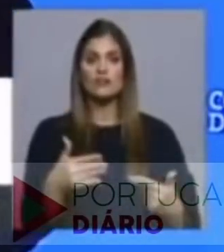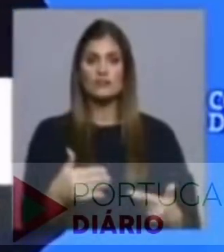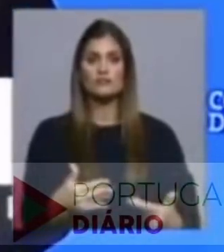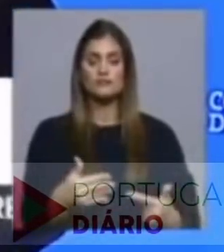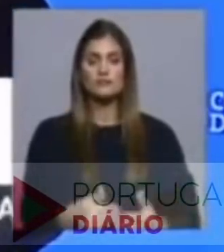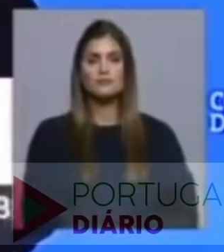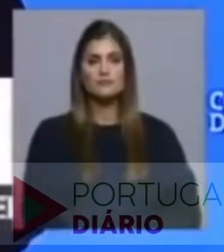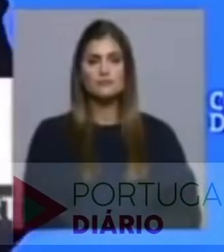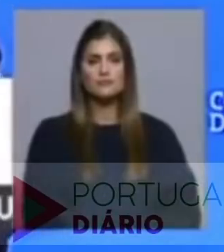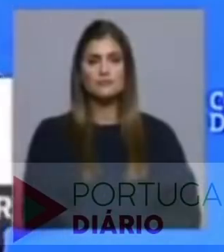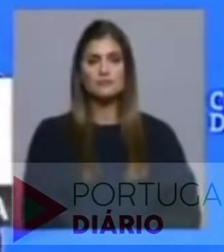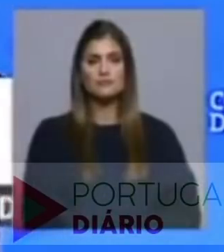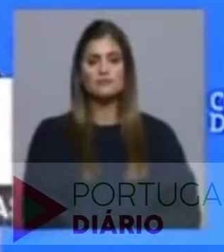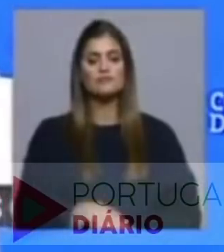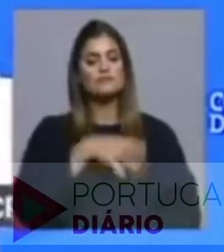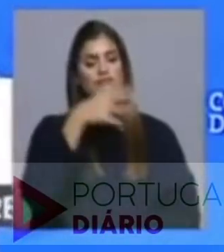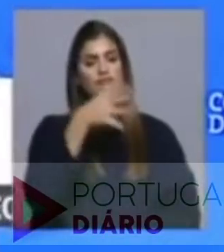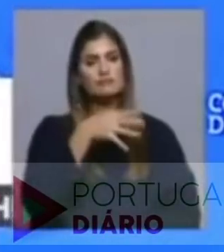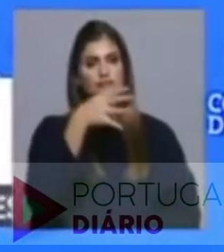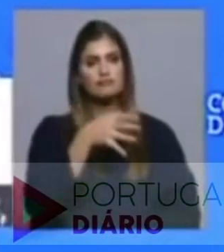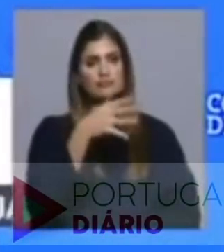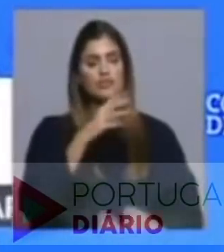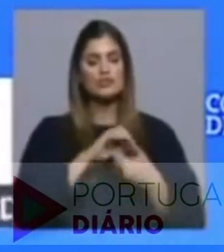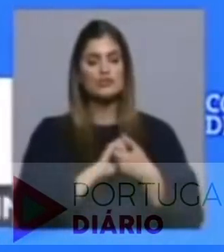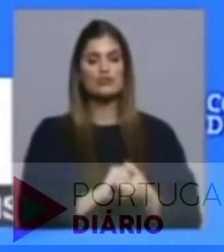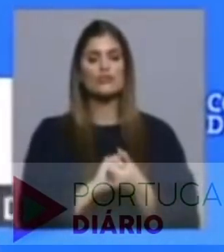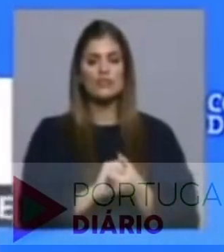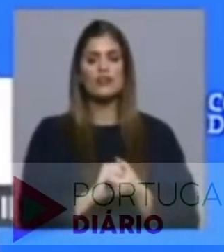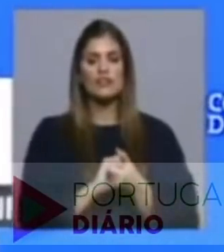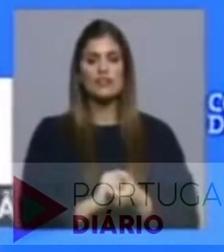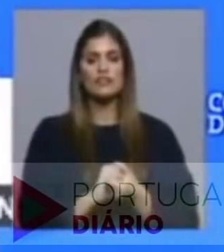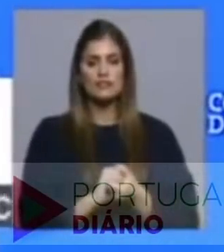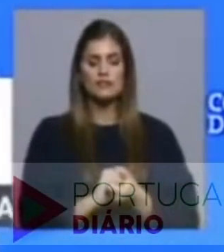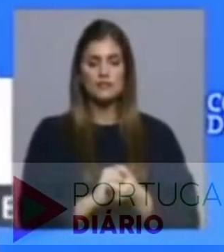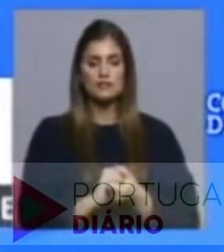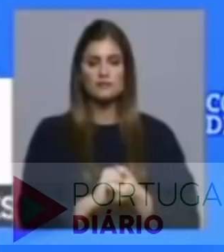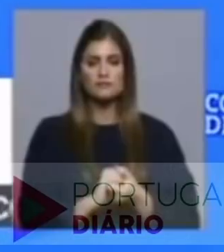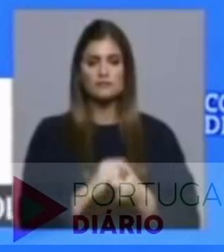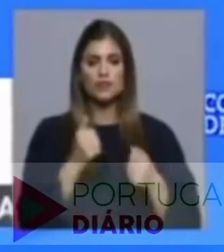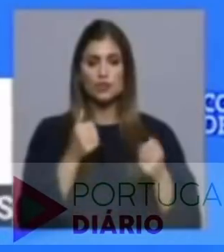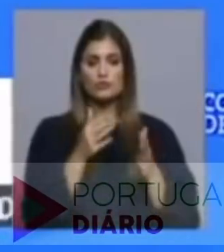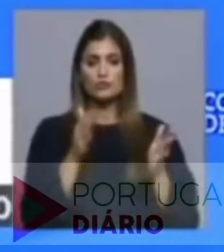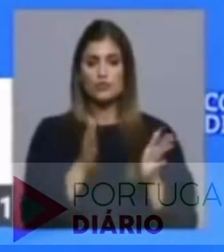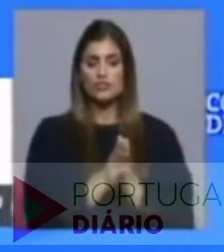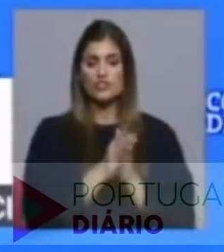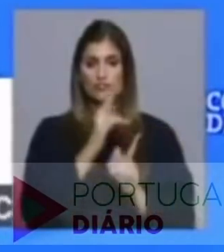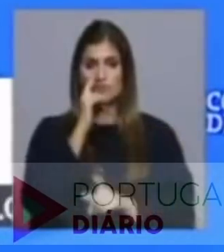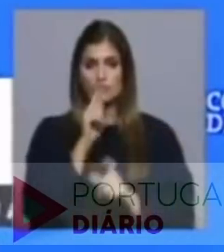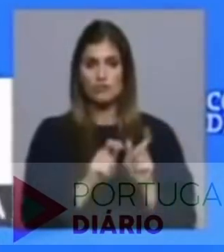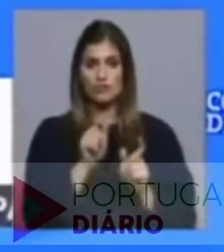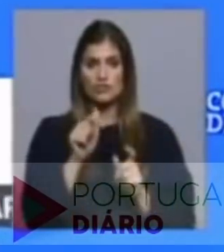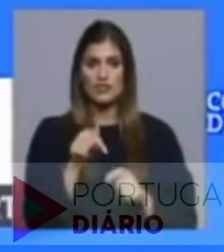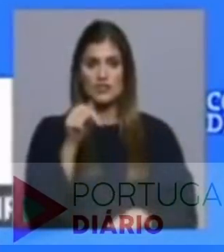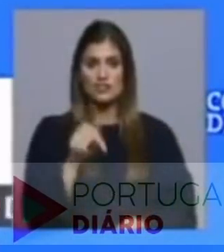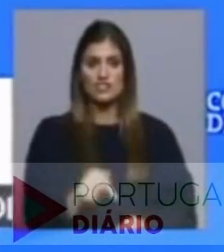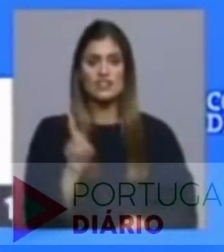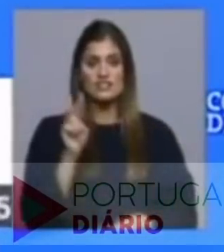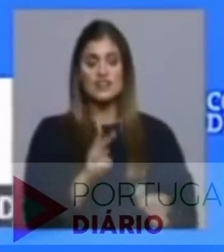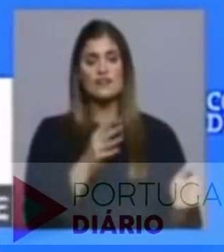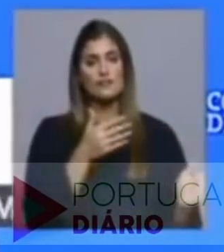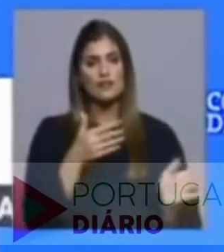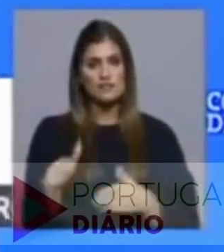com uma palavra de solidariedade para com todos aqueles que nesta terceira